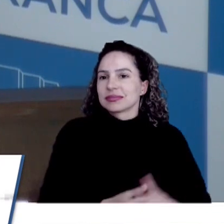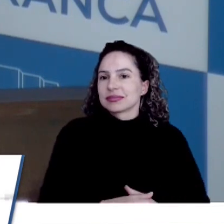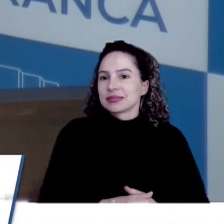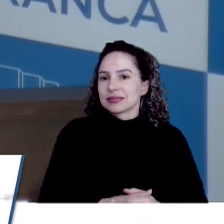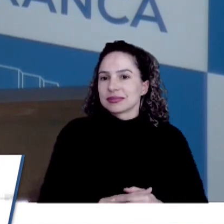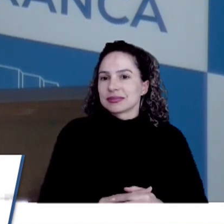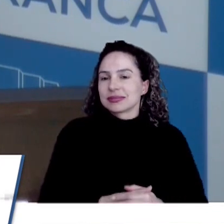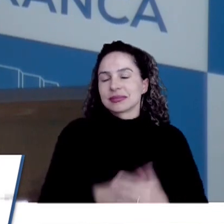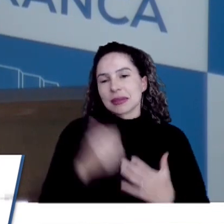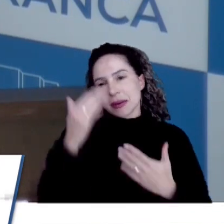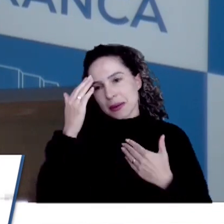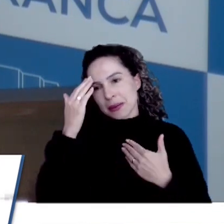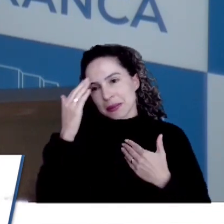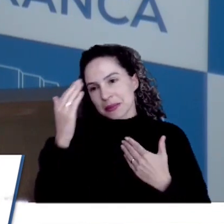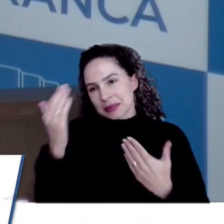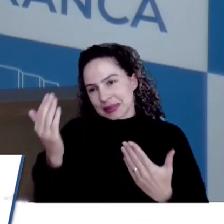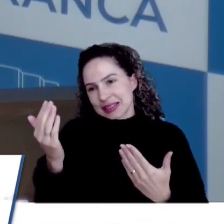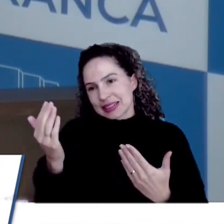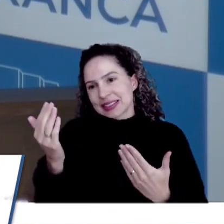Muito obrigado,